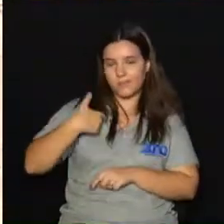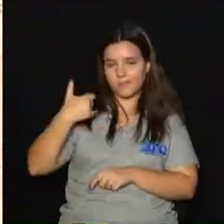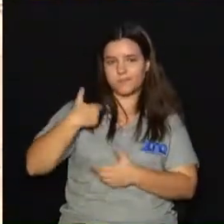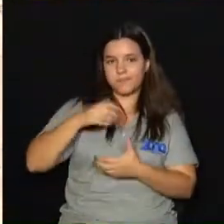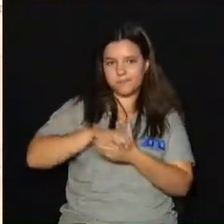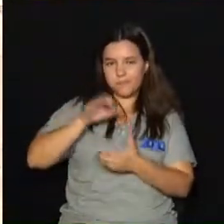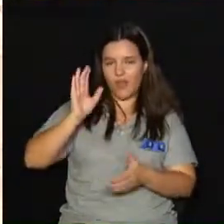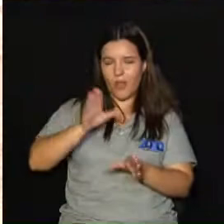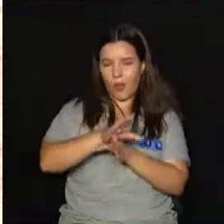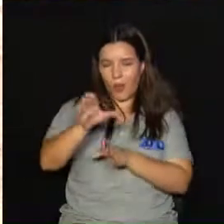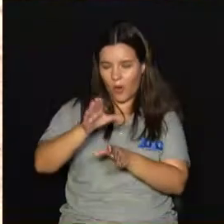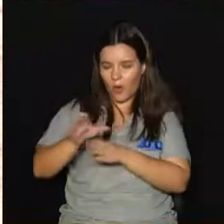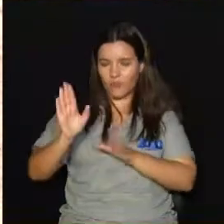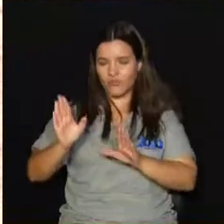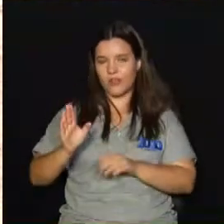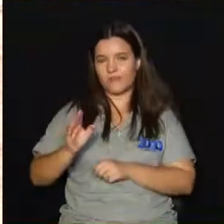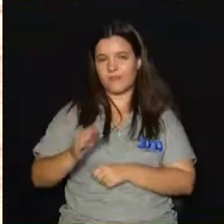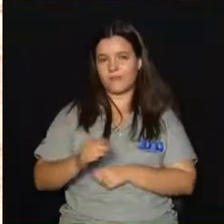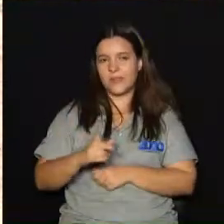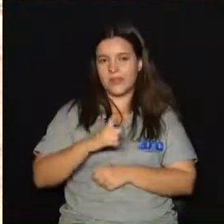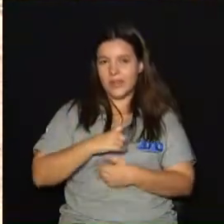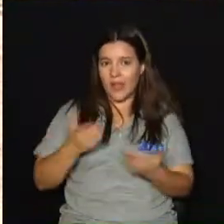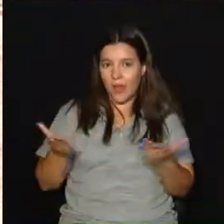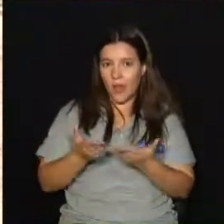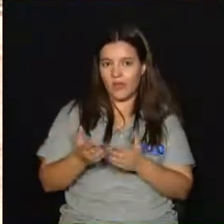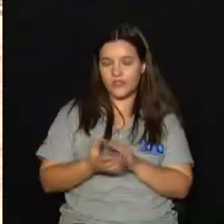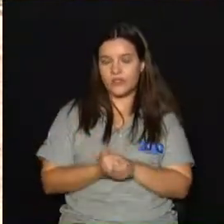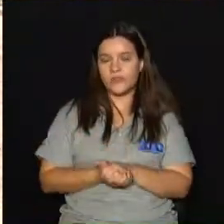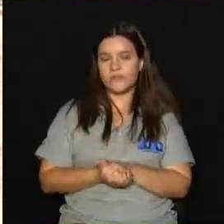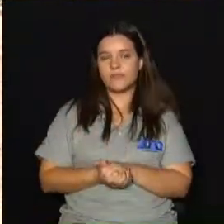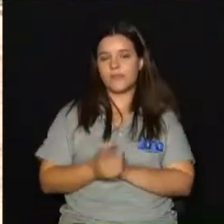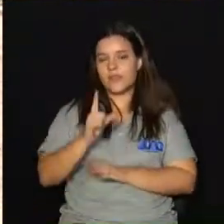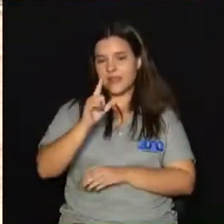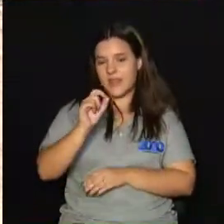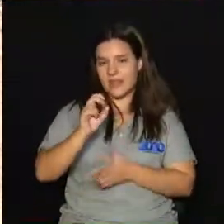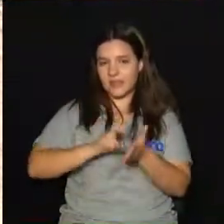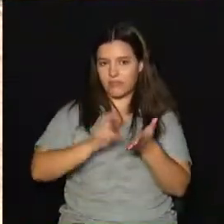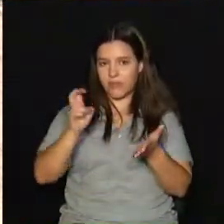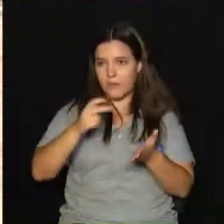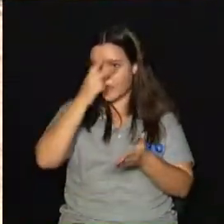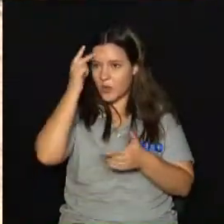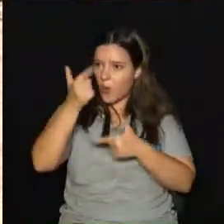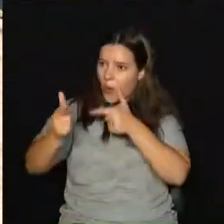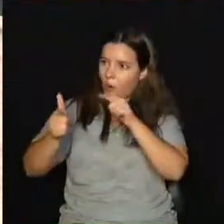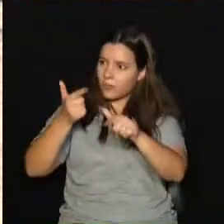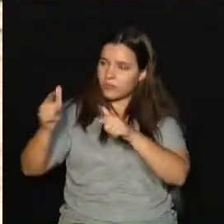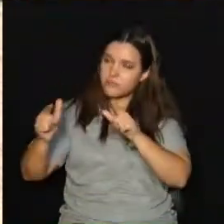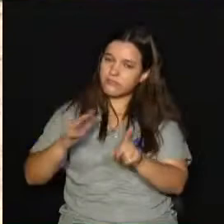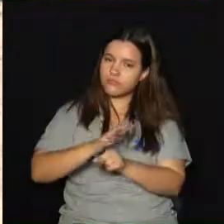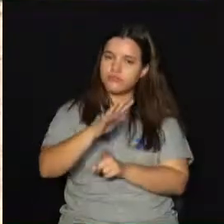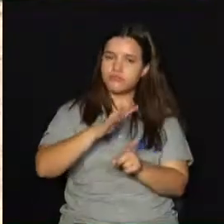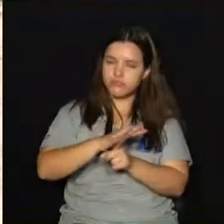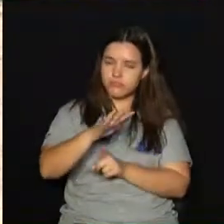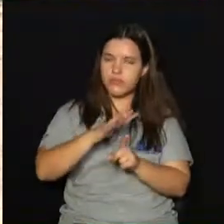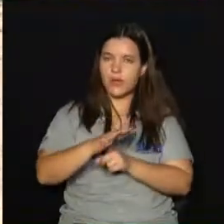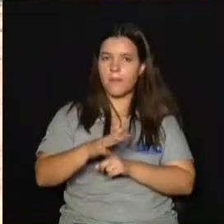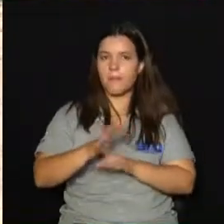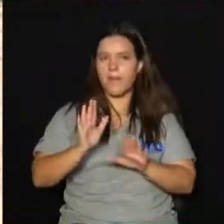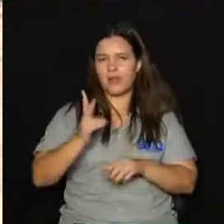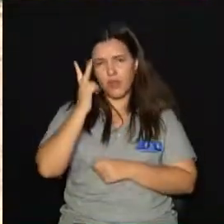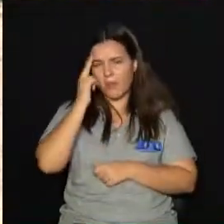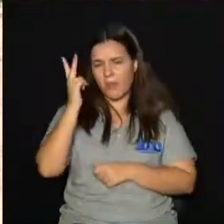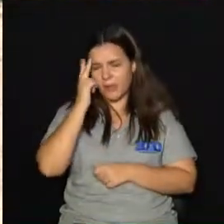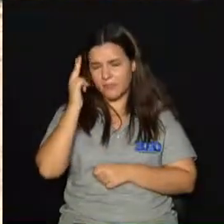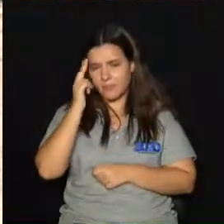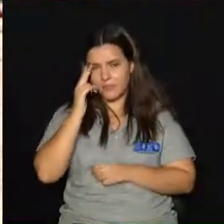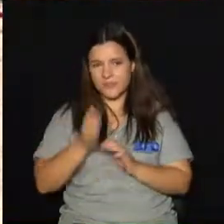foi programado para esse dia. E a partir das 10 horas começou já um movimento mais intenso